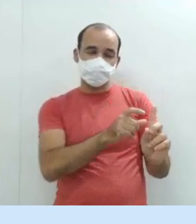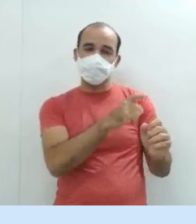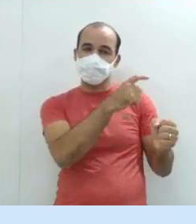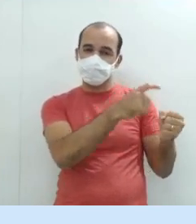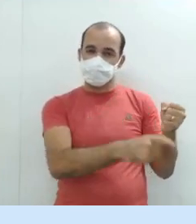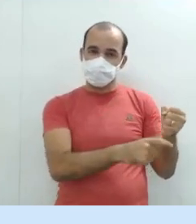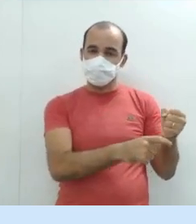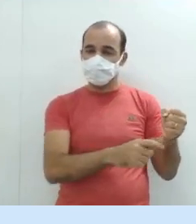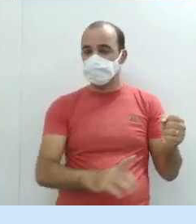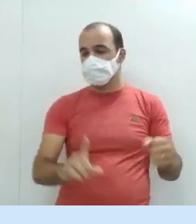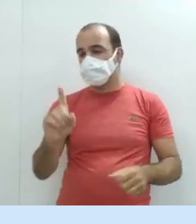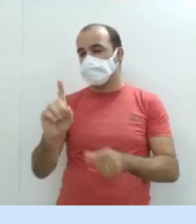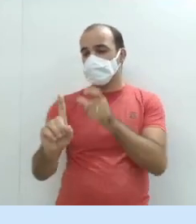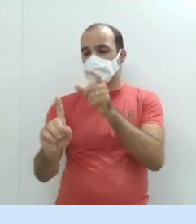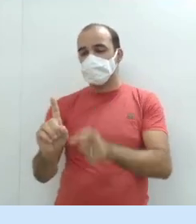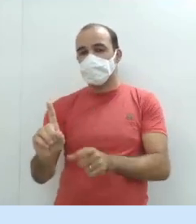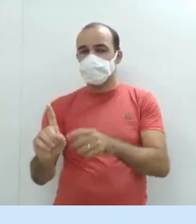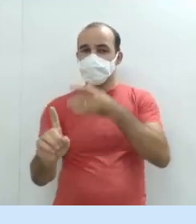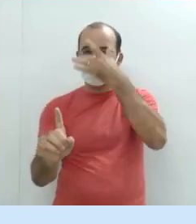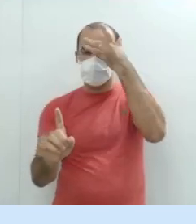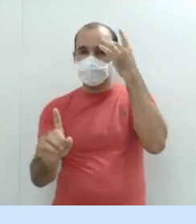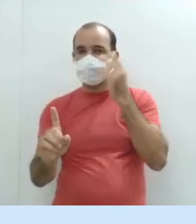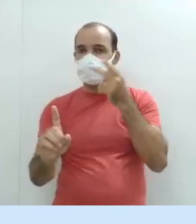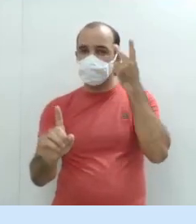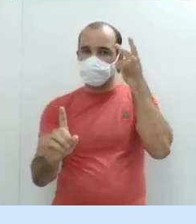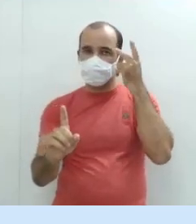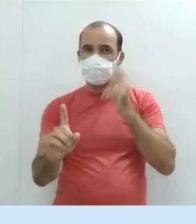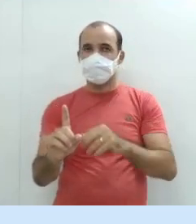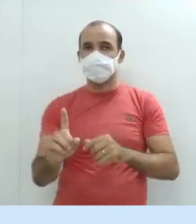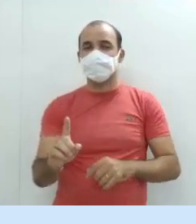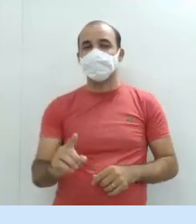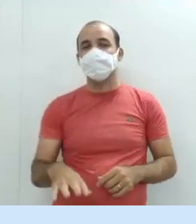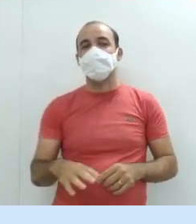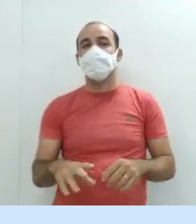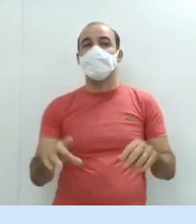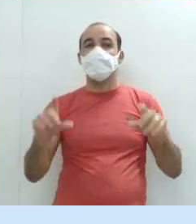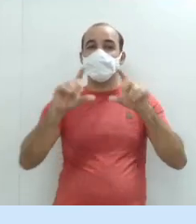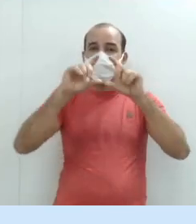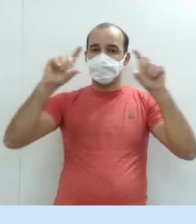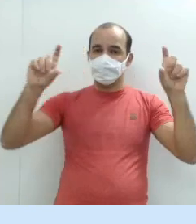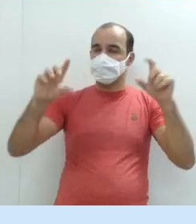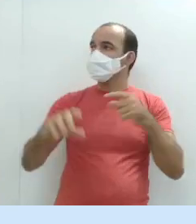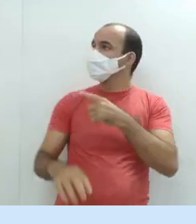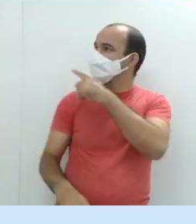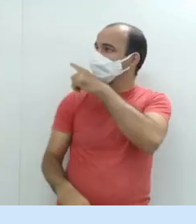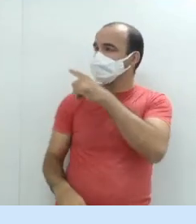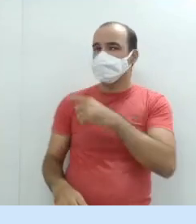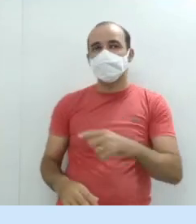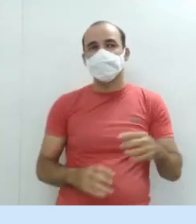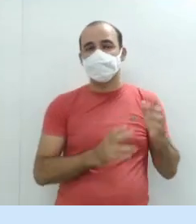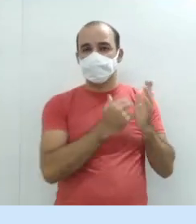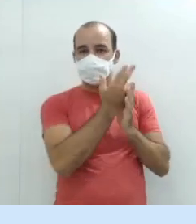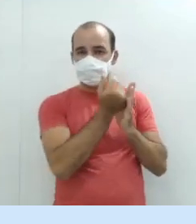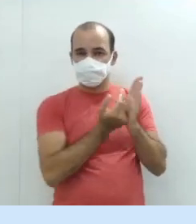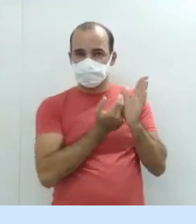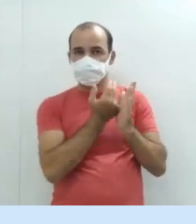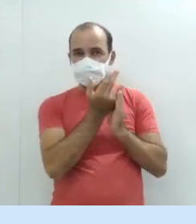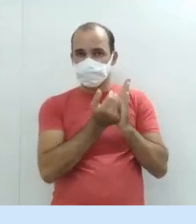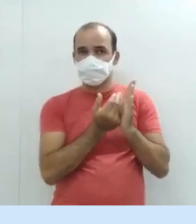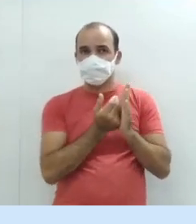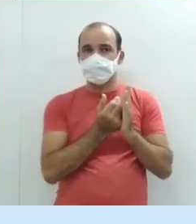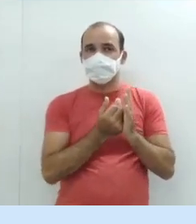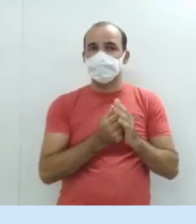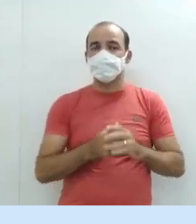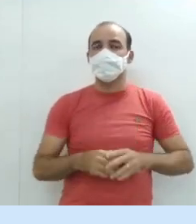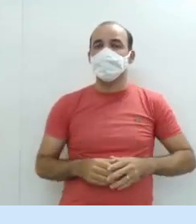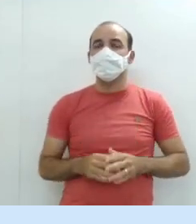certo? Então vamos lá. Eu quero começar com essa frase que eu já falei para vocês em outras aulas, desse cartoon que eu gosto muito, que é a Mafalda, né? Que ela diz